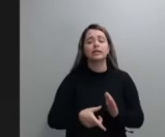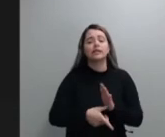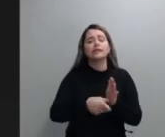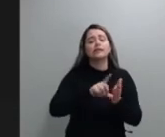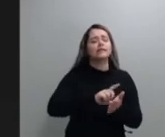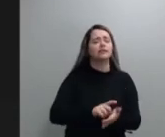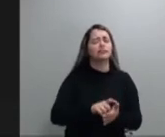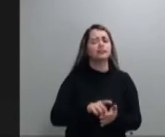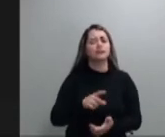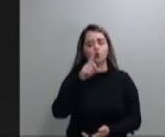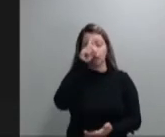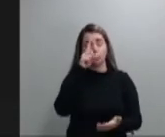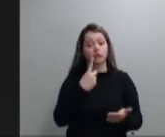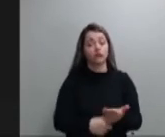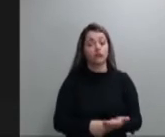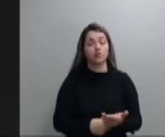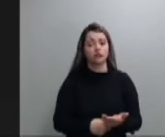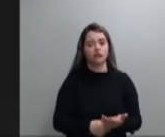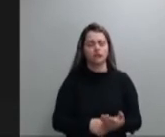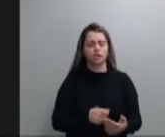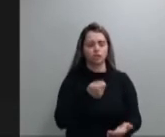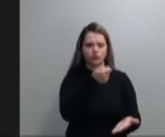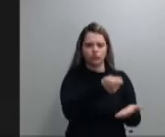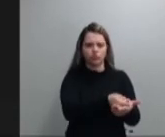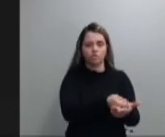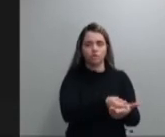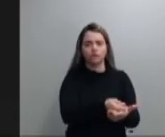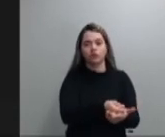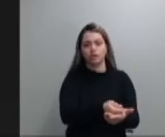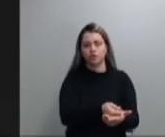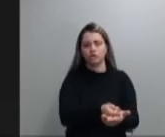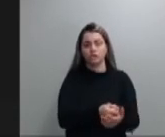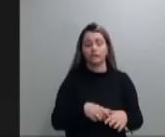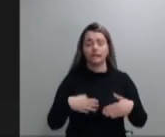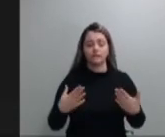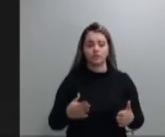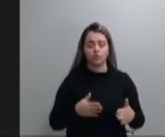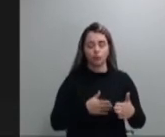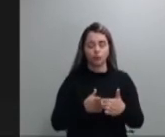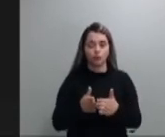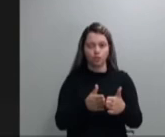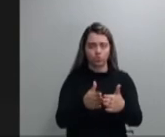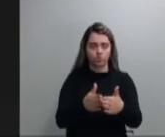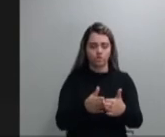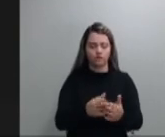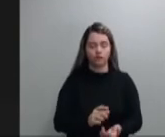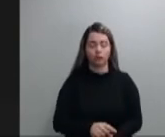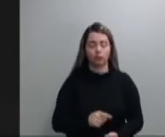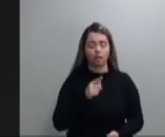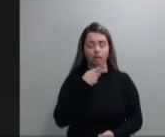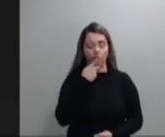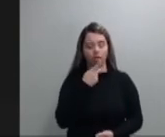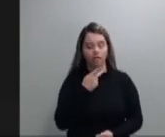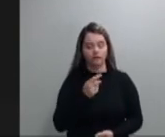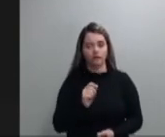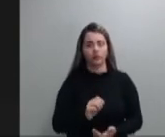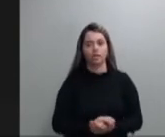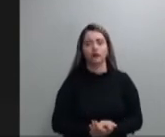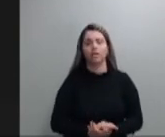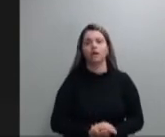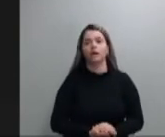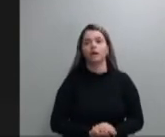autoridade regulatória da concorrência como foi visto nessa direção admitia a apresentação do ato posterior como também sublinhei